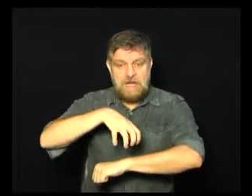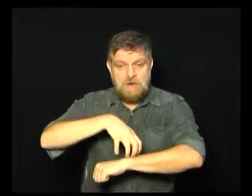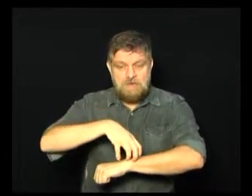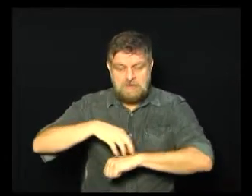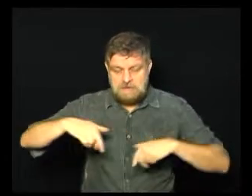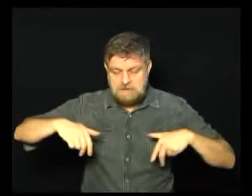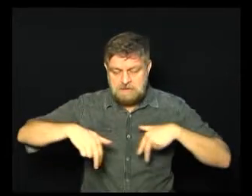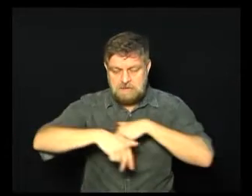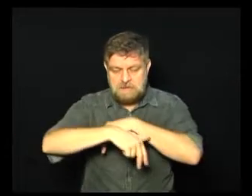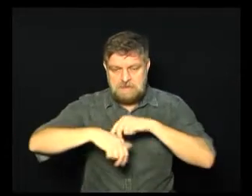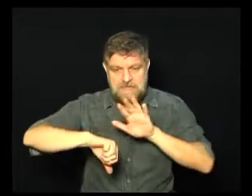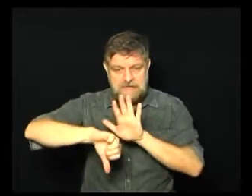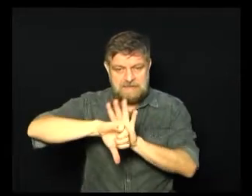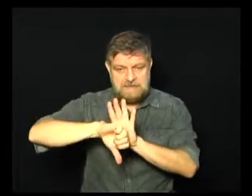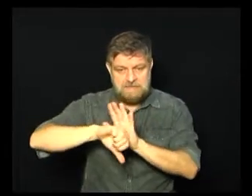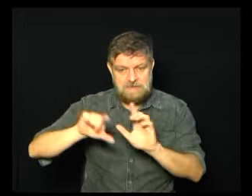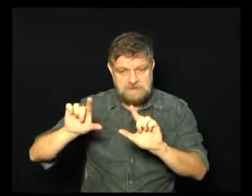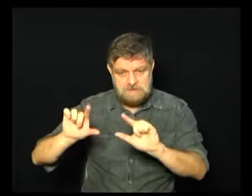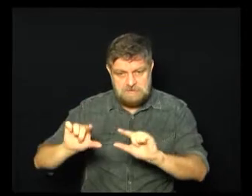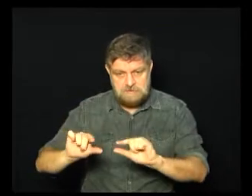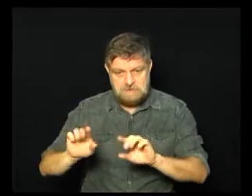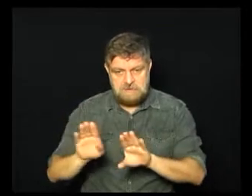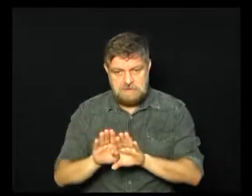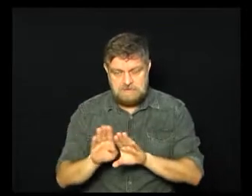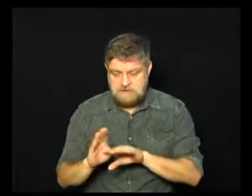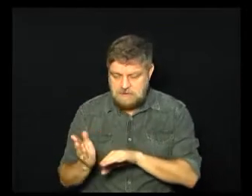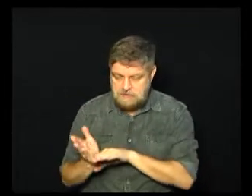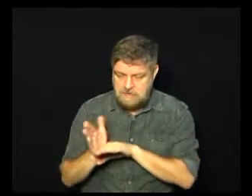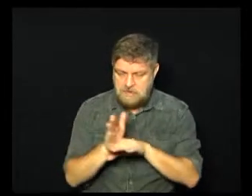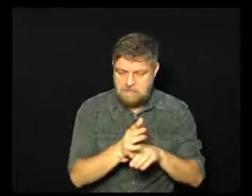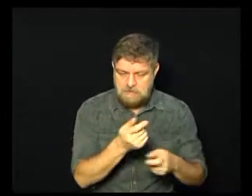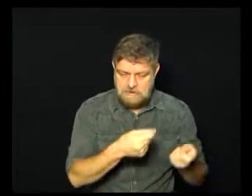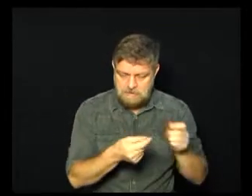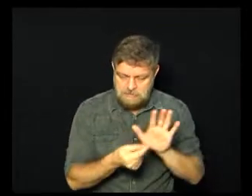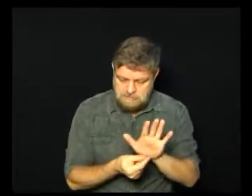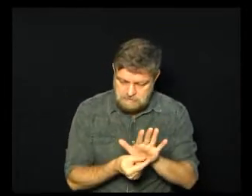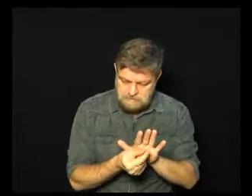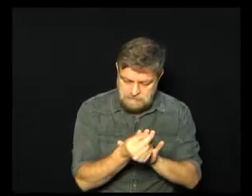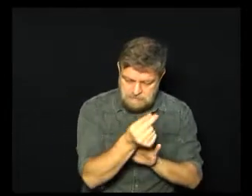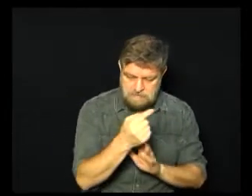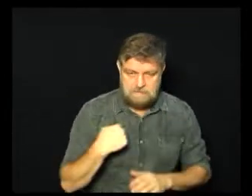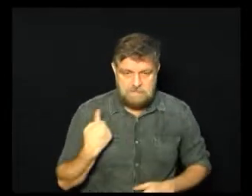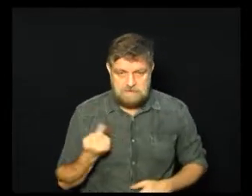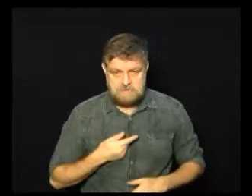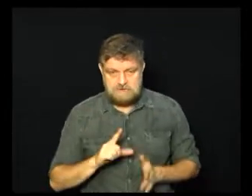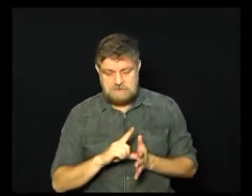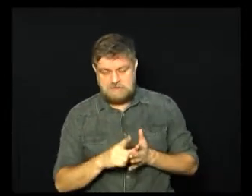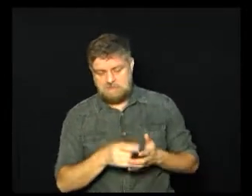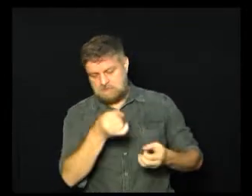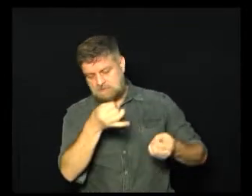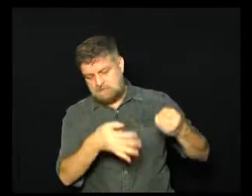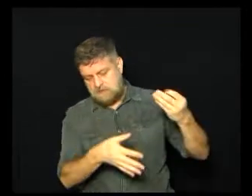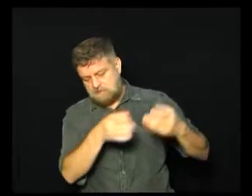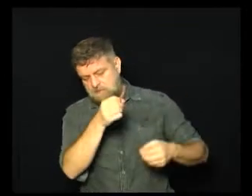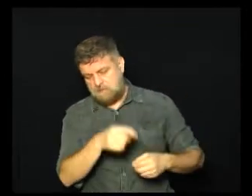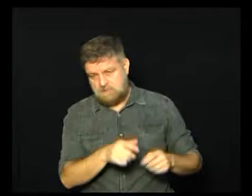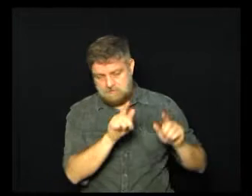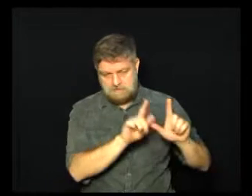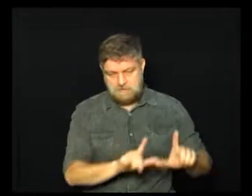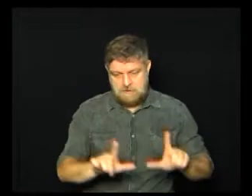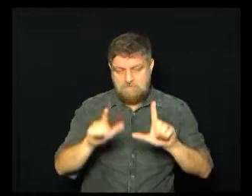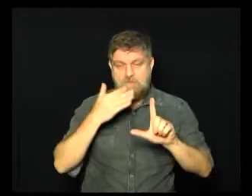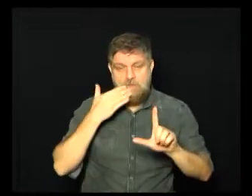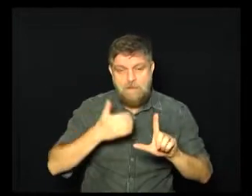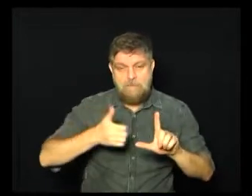a criminalidade, trazer contribuição econômica na cidade, e nós vamos falar um pouquinho disso quando eu elucidar melhor o sistema